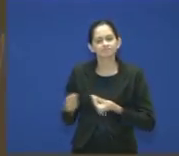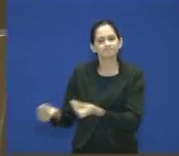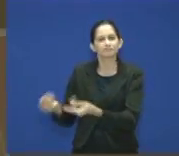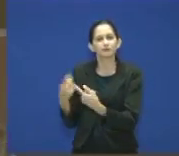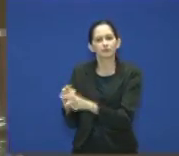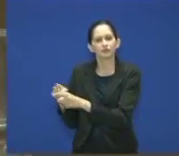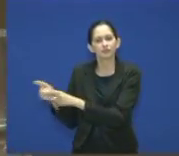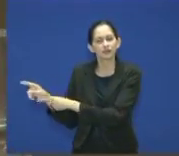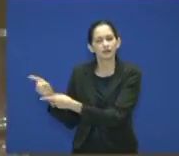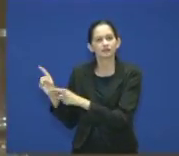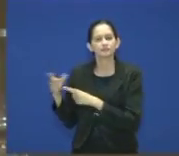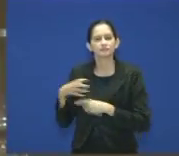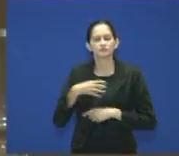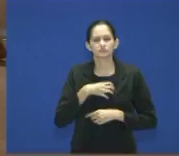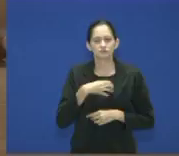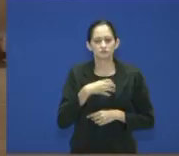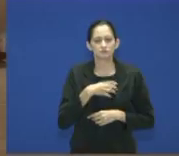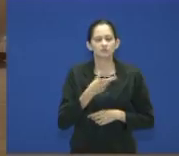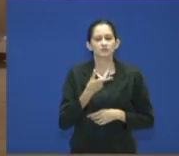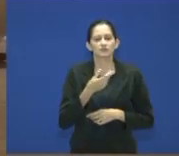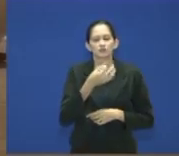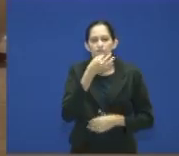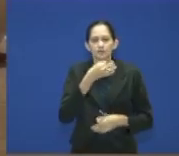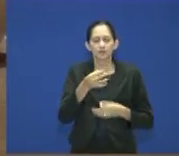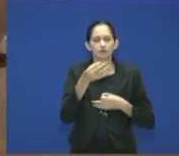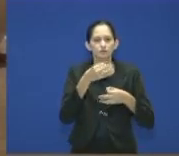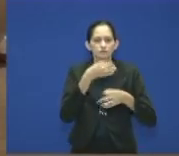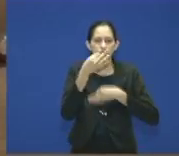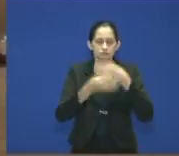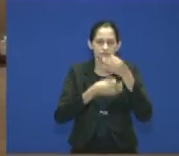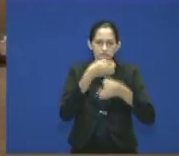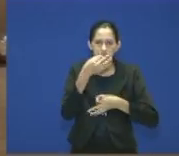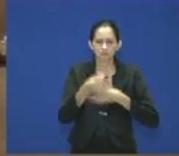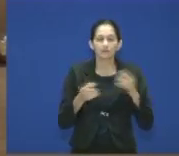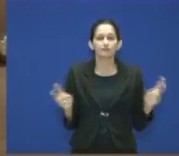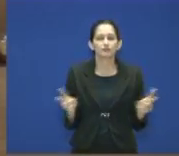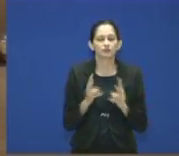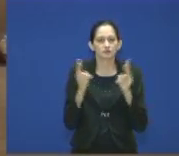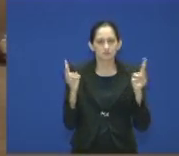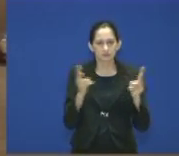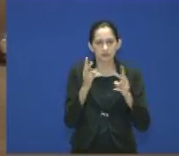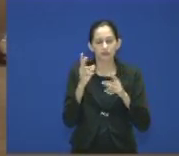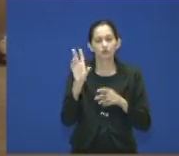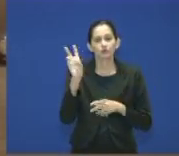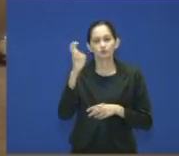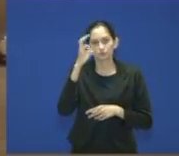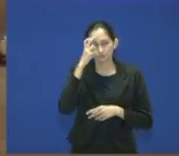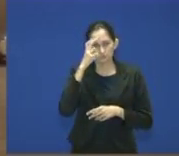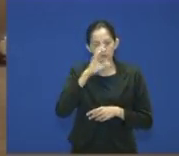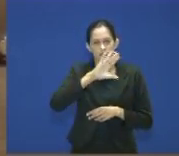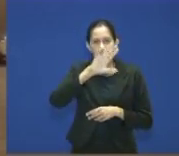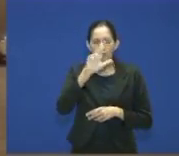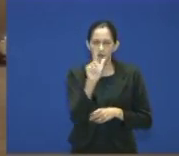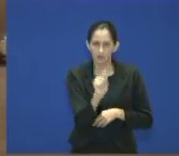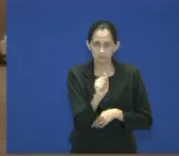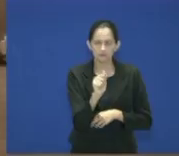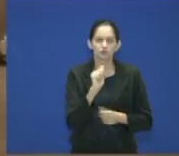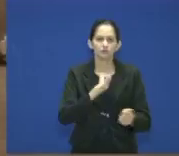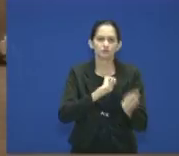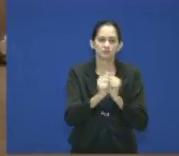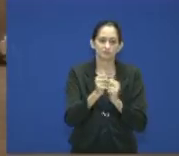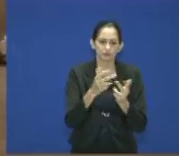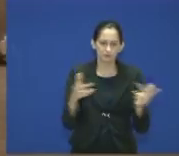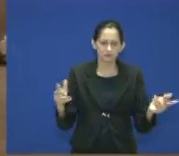inspirar e fundamentar argumentos para valorizar a cultura, a arte, o esporte,